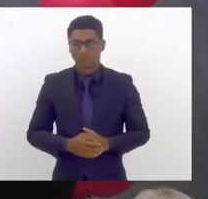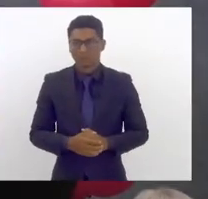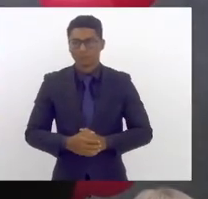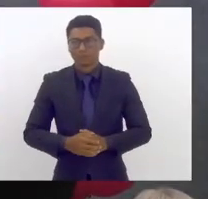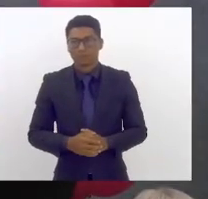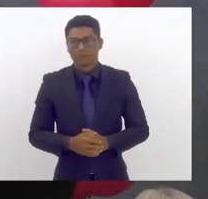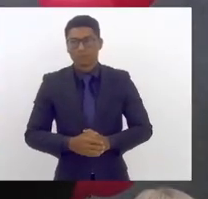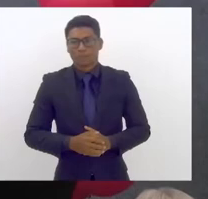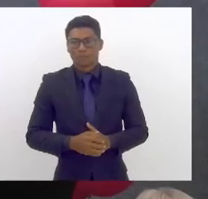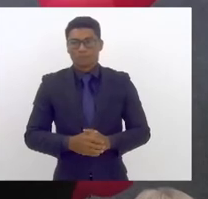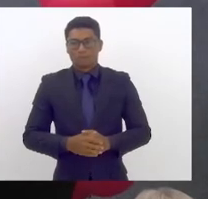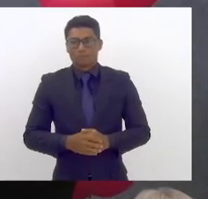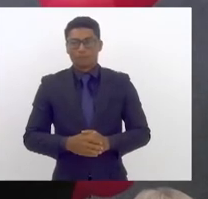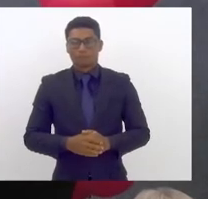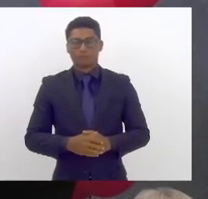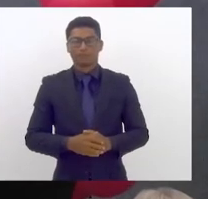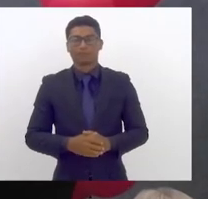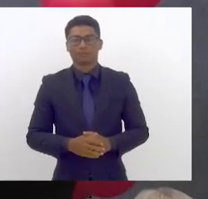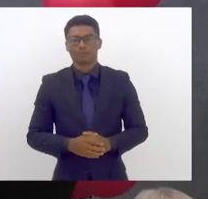só